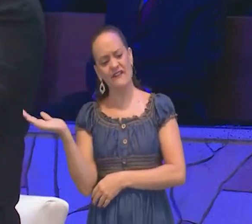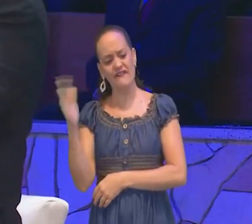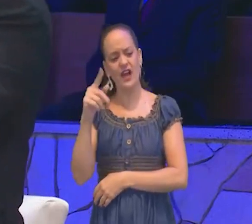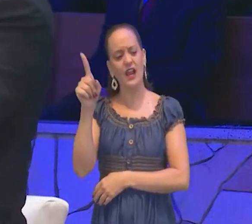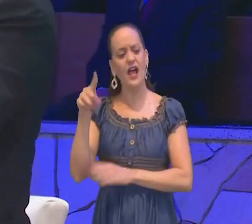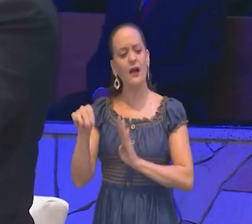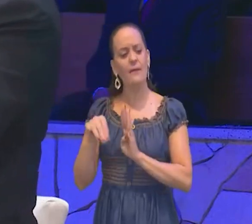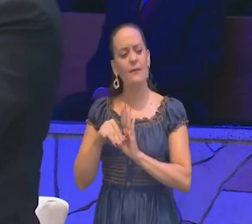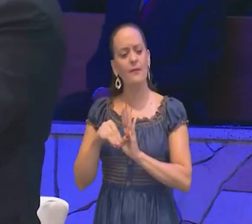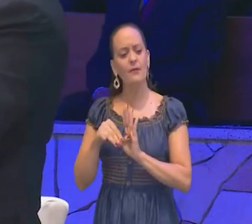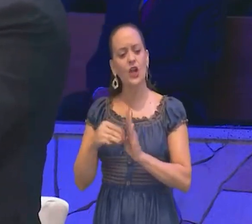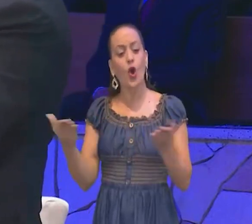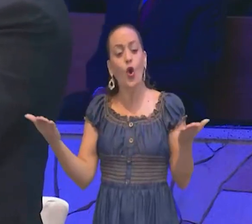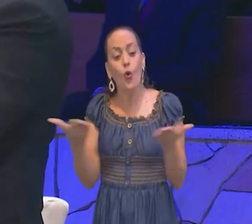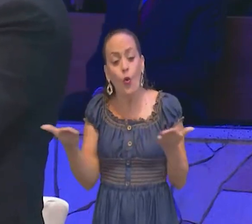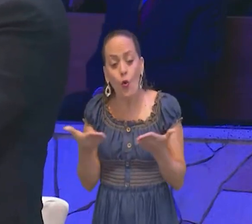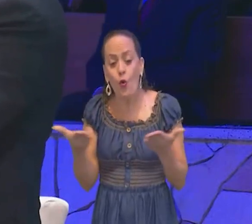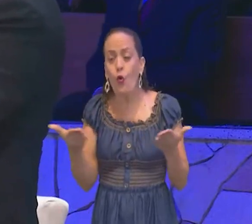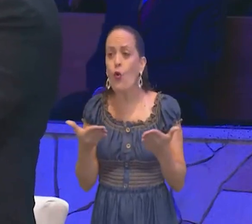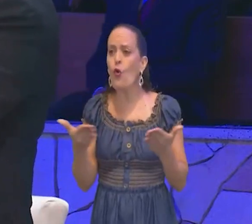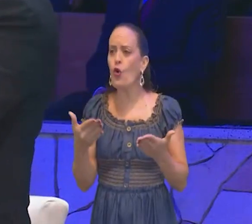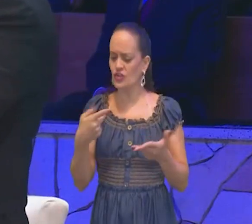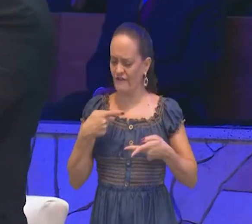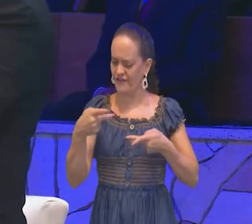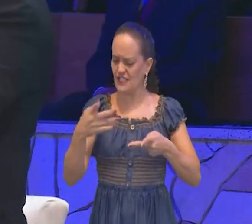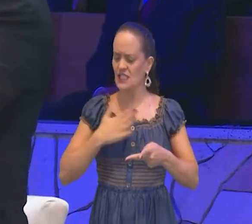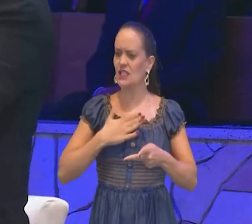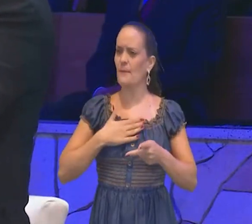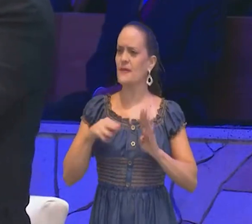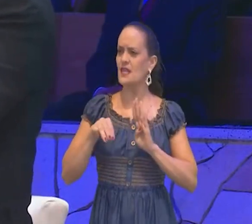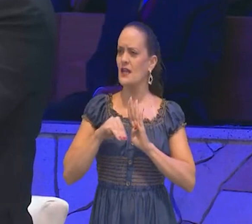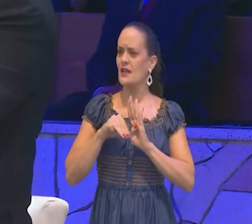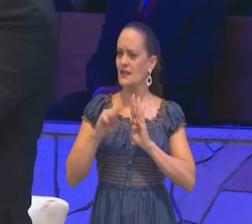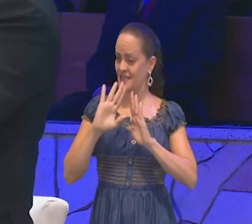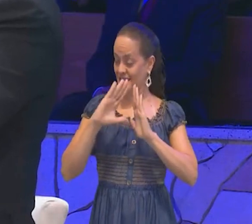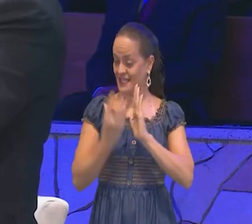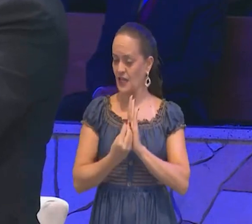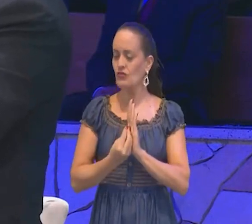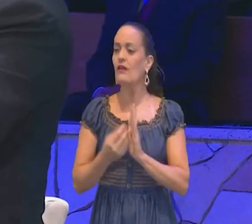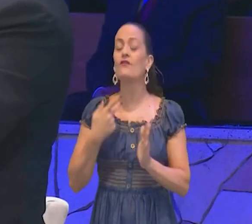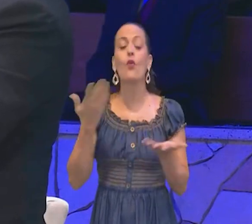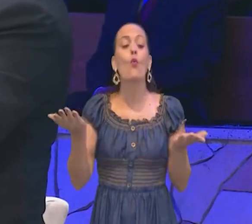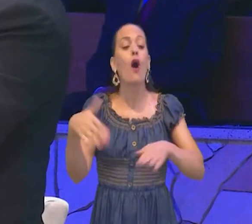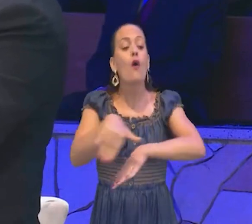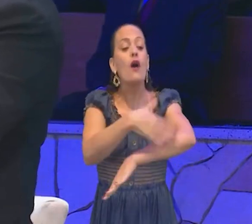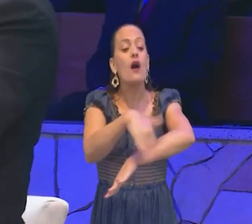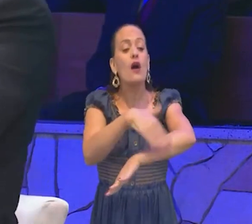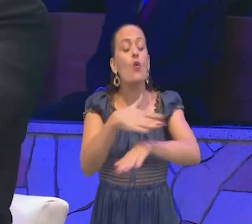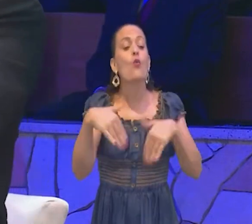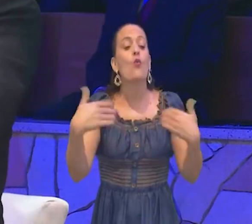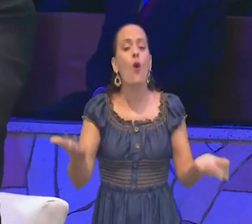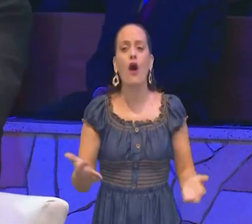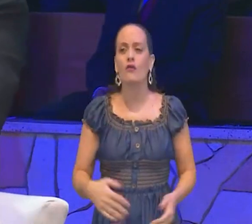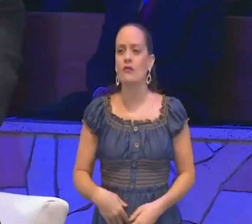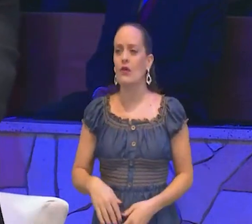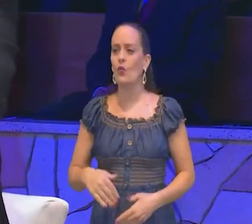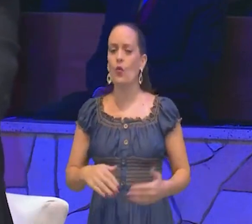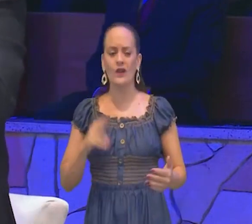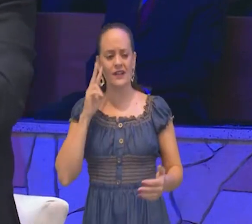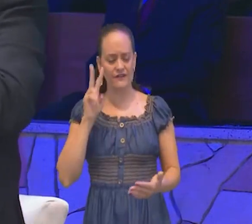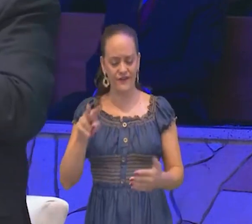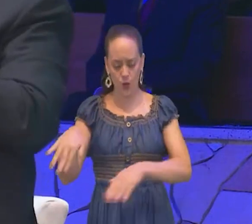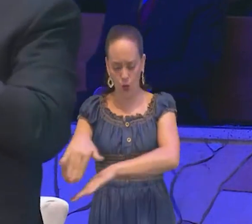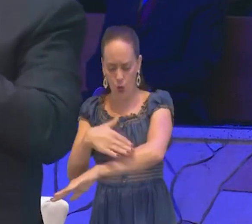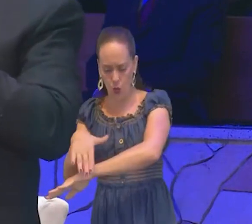queria que você fosse hoje à minha igreja, visitar a minha igreja. E ele pediu o endereço da igreja, e quando ele foi conferir o endereço